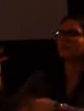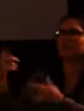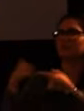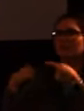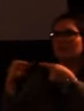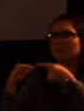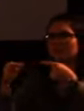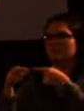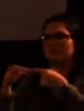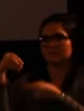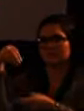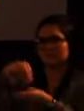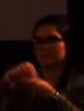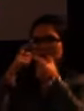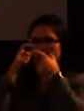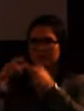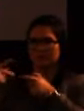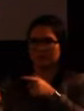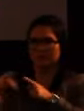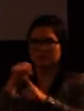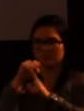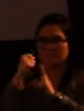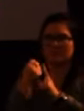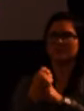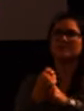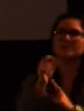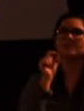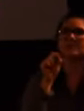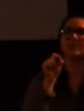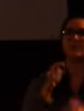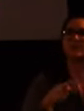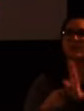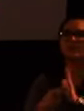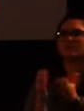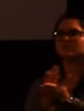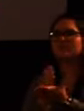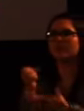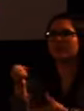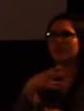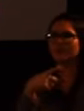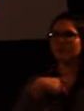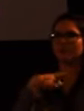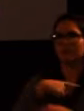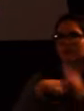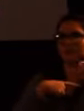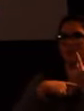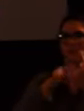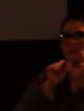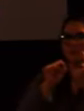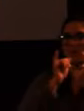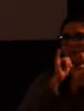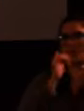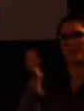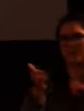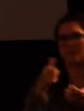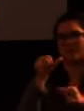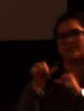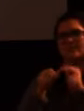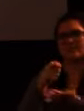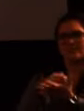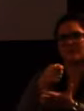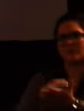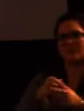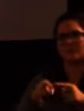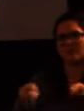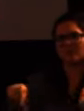urbanizações integradas de interesse social, trouxemos algumas inovações aí. Primeiro que nós estamos exigindo áreas